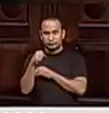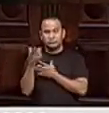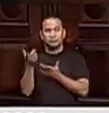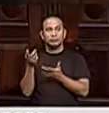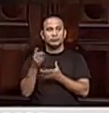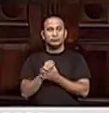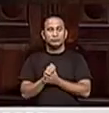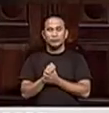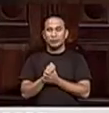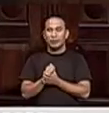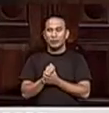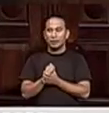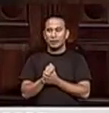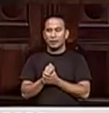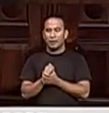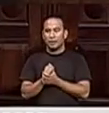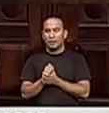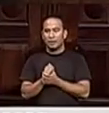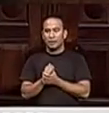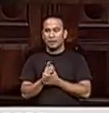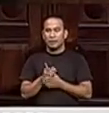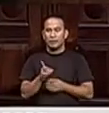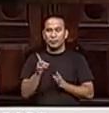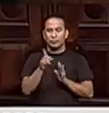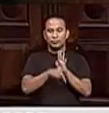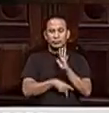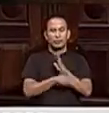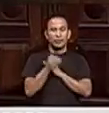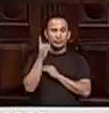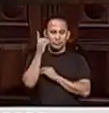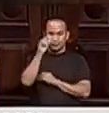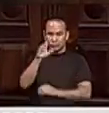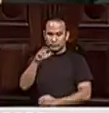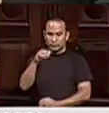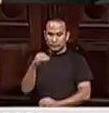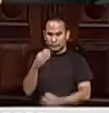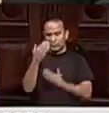deputada Lucinha, Márcio Canela e deputado Vaguinho. Muito obrigado.